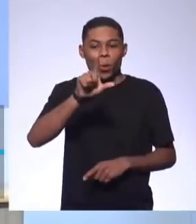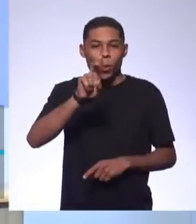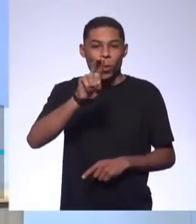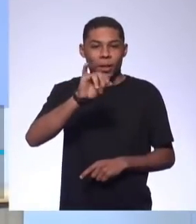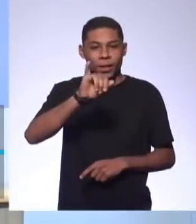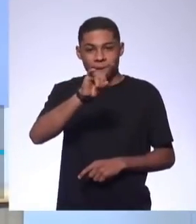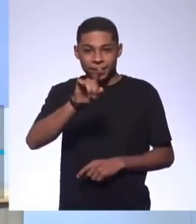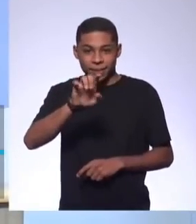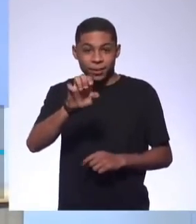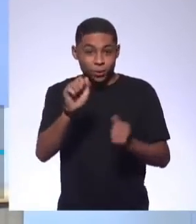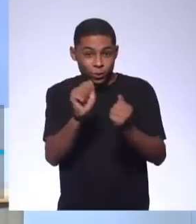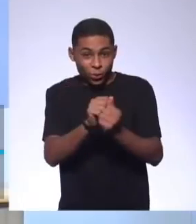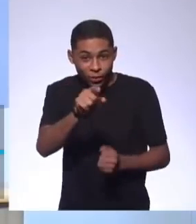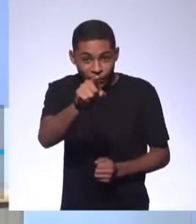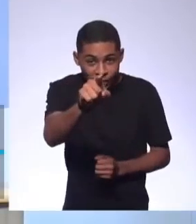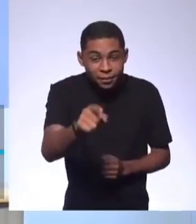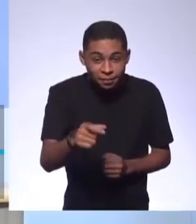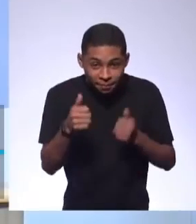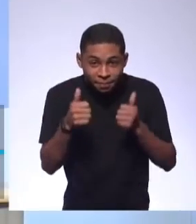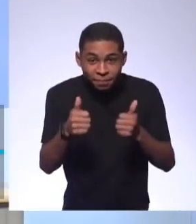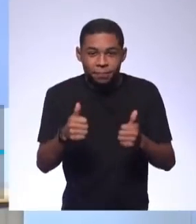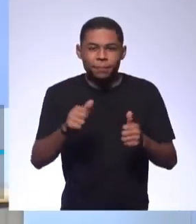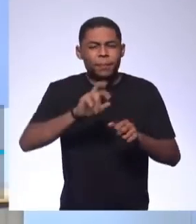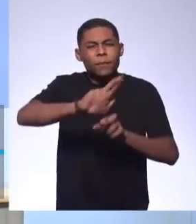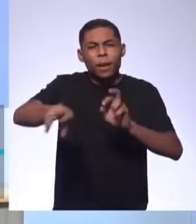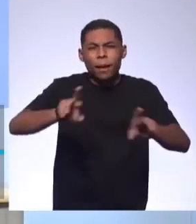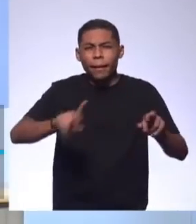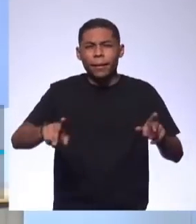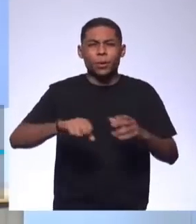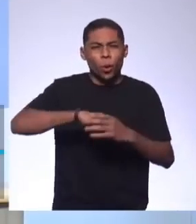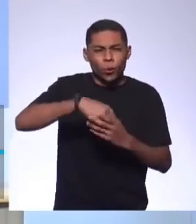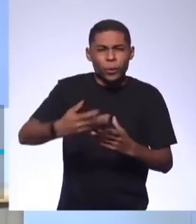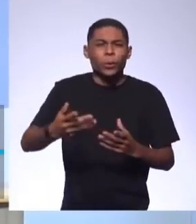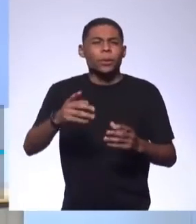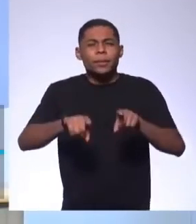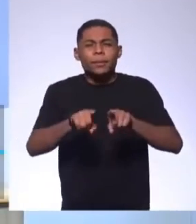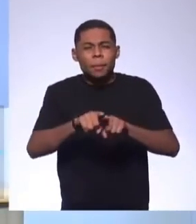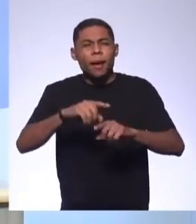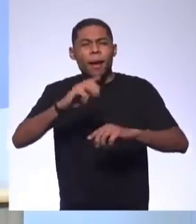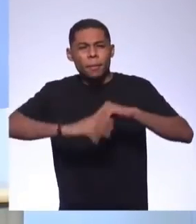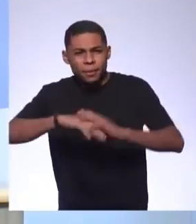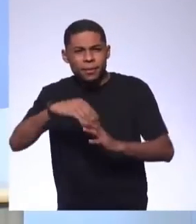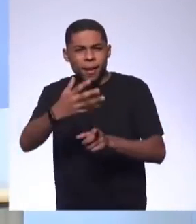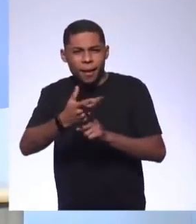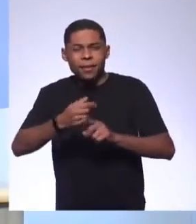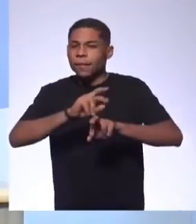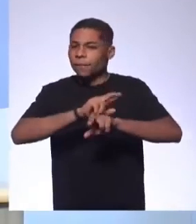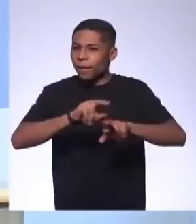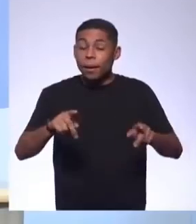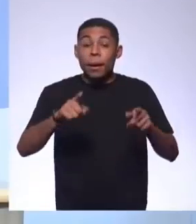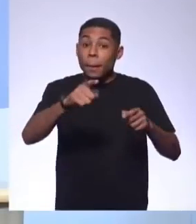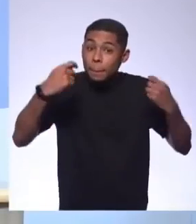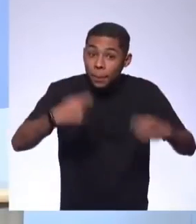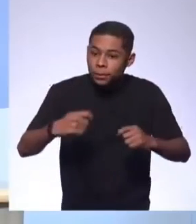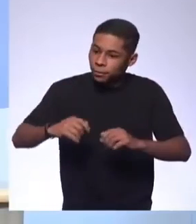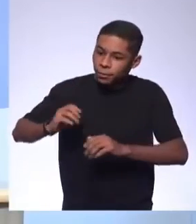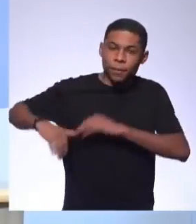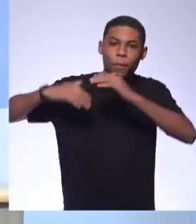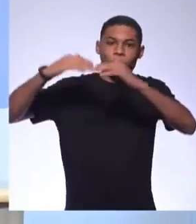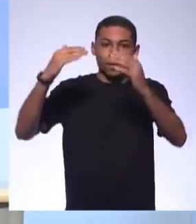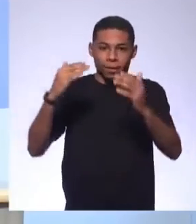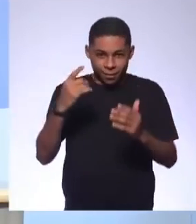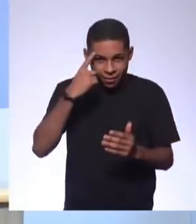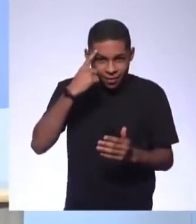de vocês, com os diversos conteúdos e habilidades que vocês irão precisar desenvolver aí também